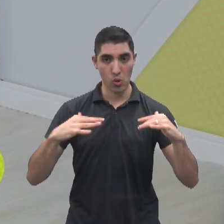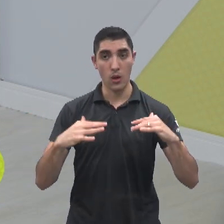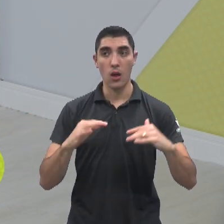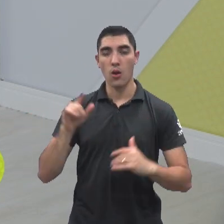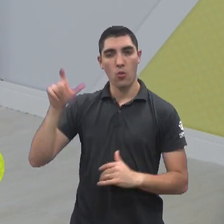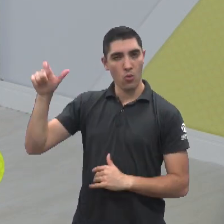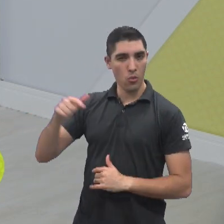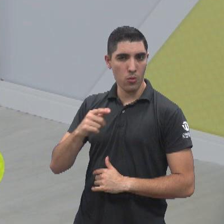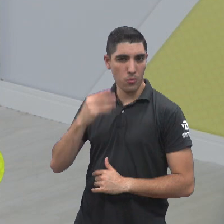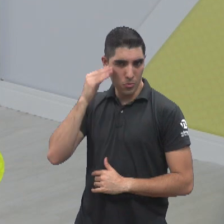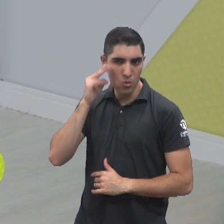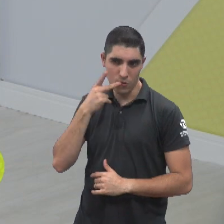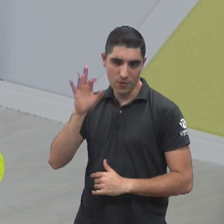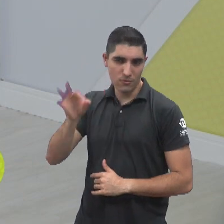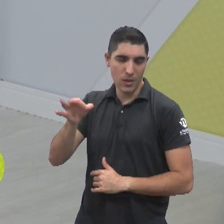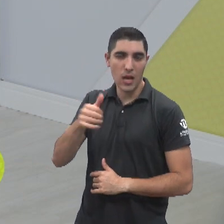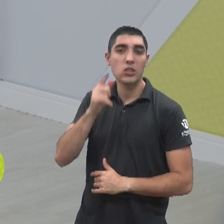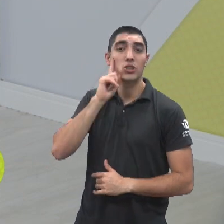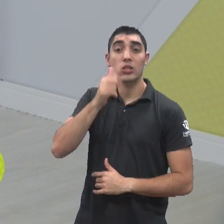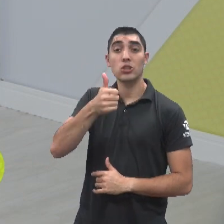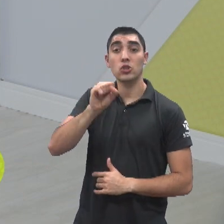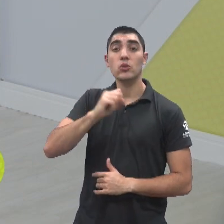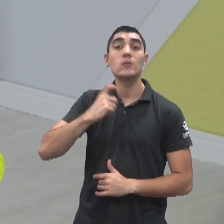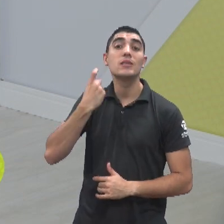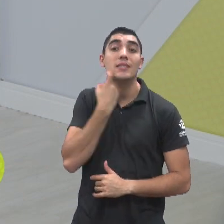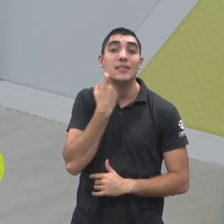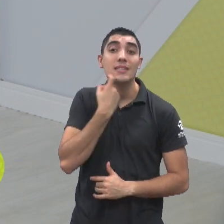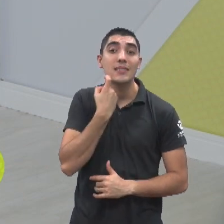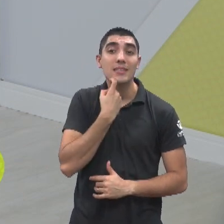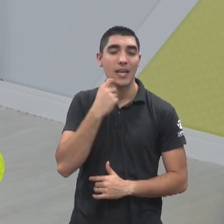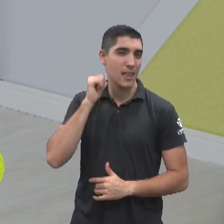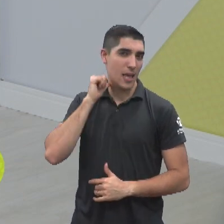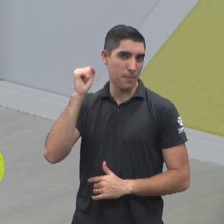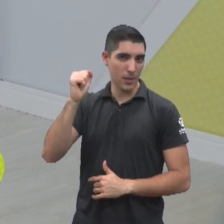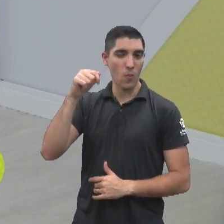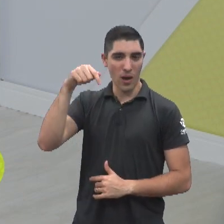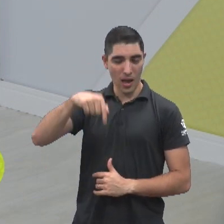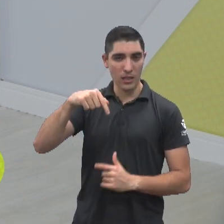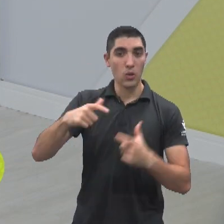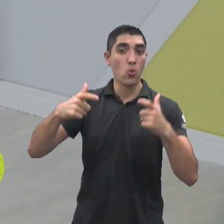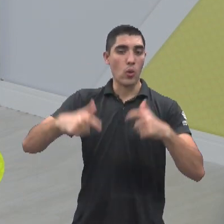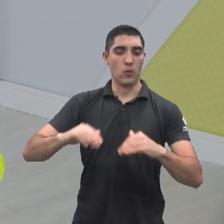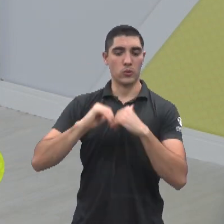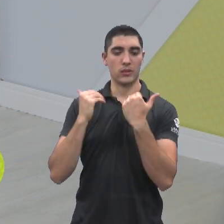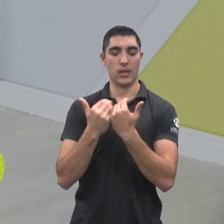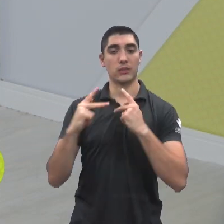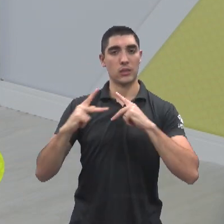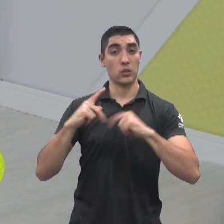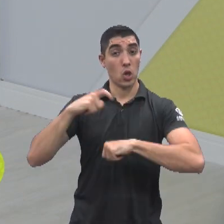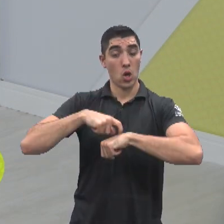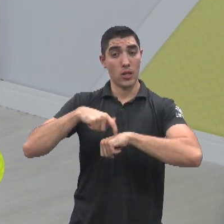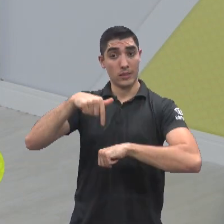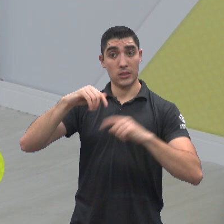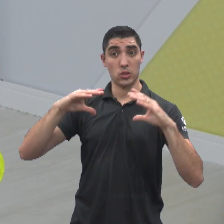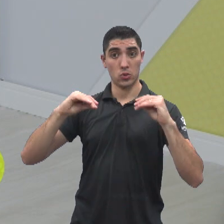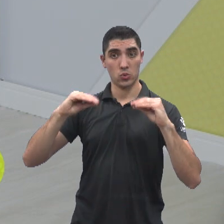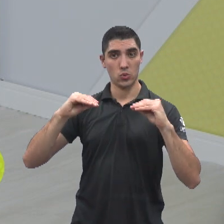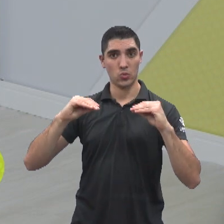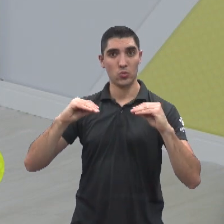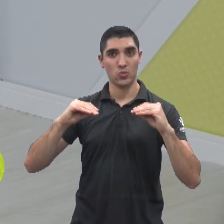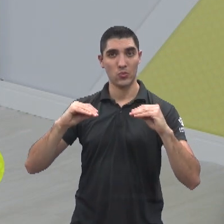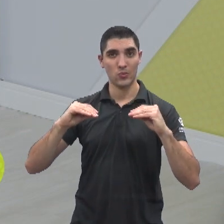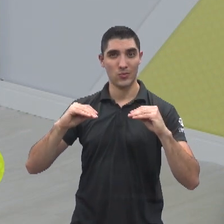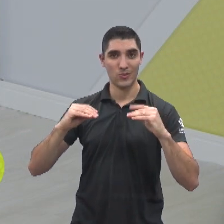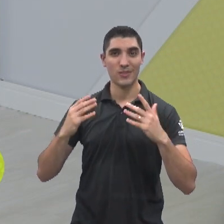de abril, uma sexta-feira, aqui no ginásio Tênis Clube, 19 horas, antes de construir o prédio, né?